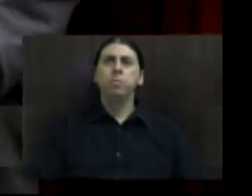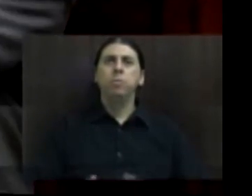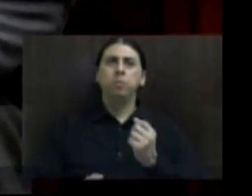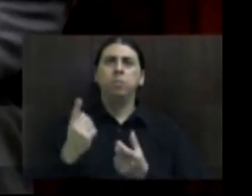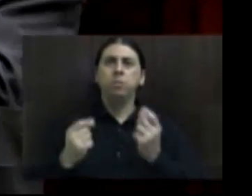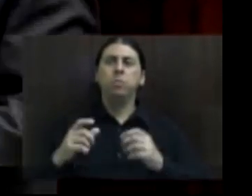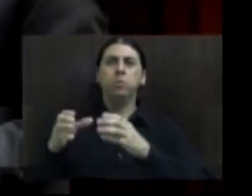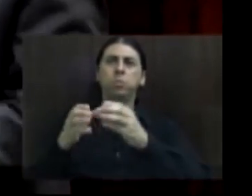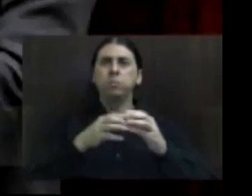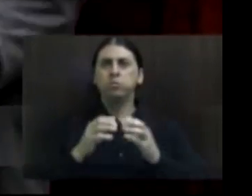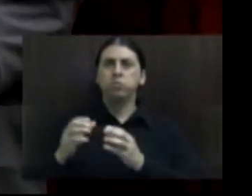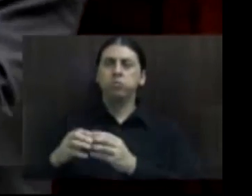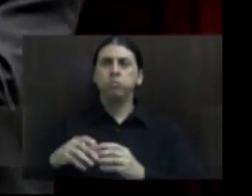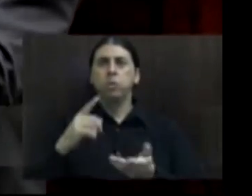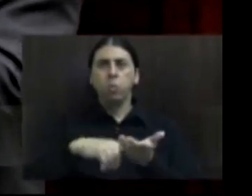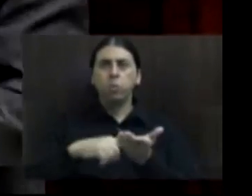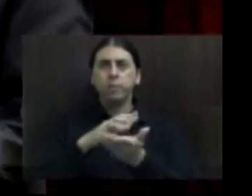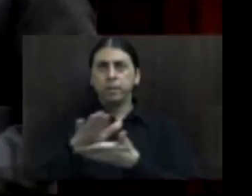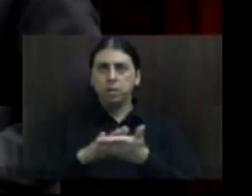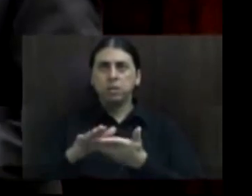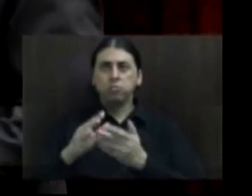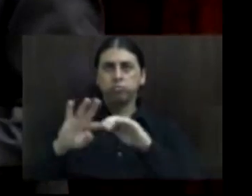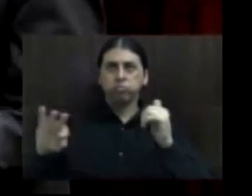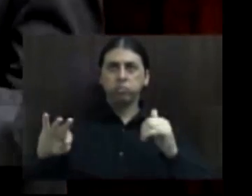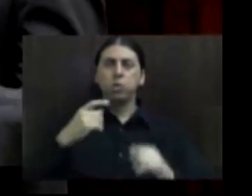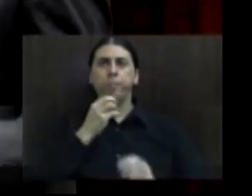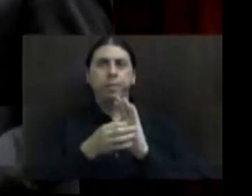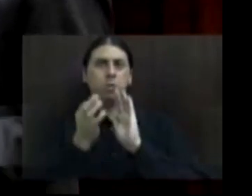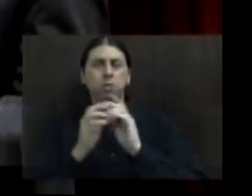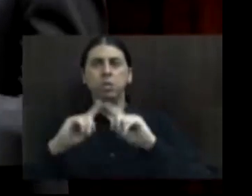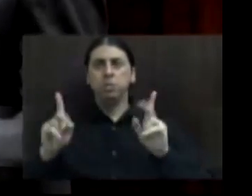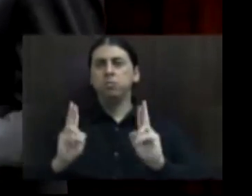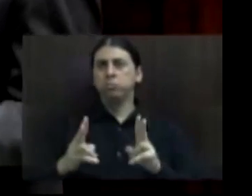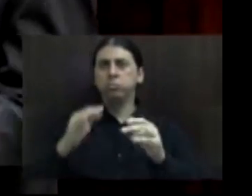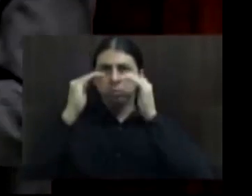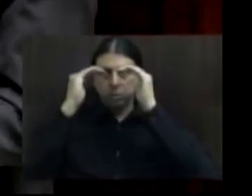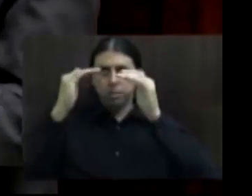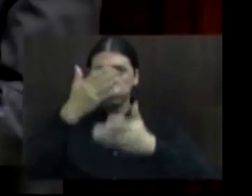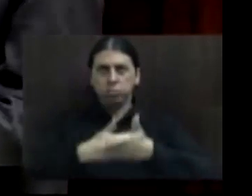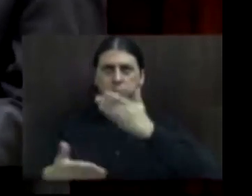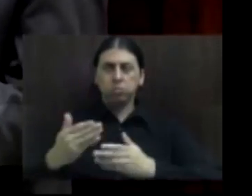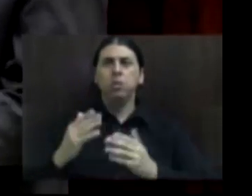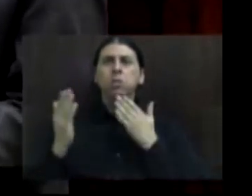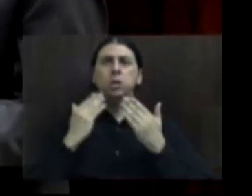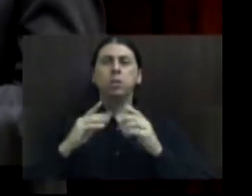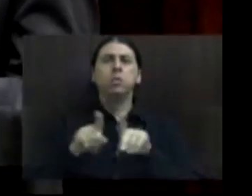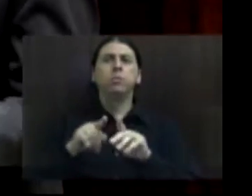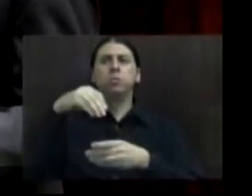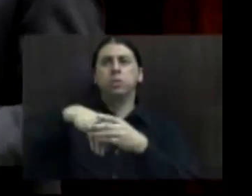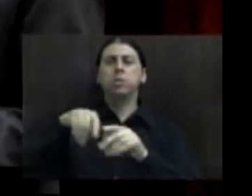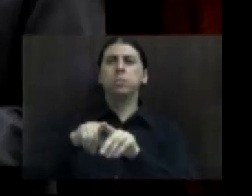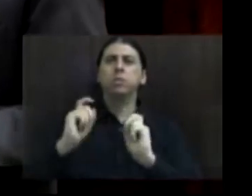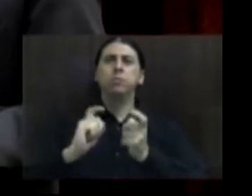não posso não concordar pelo menos na integralidade das suas opiniões sempre é bom manter o respeito e Primar pelo diálogo interno e pelo